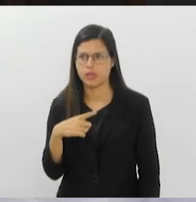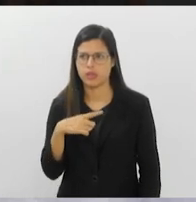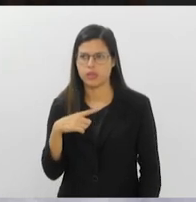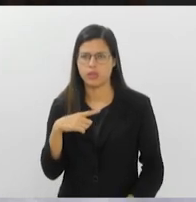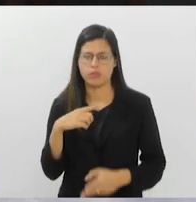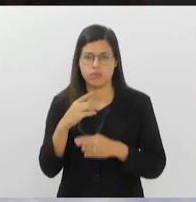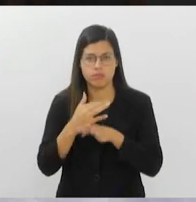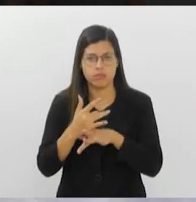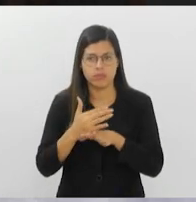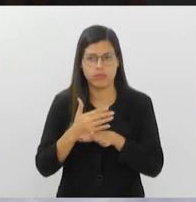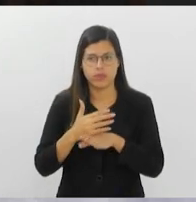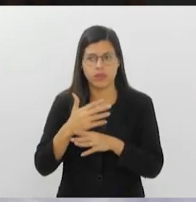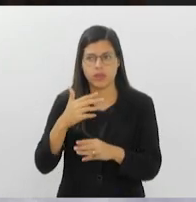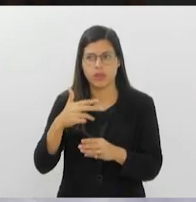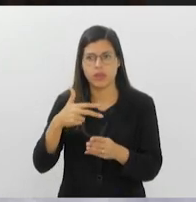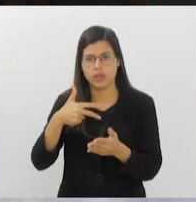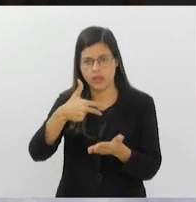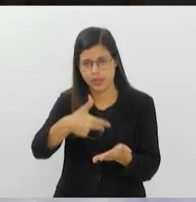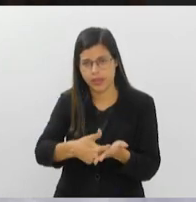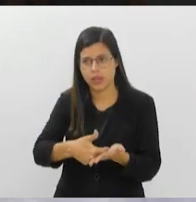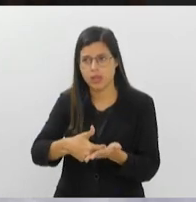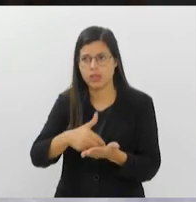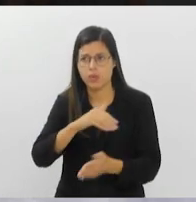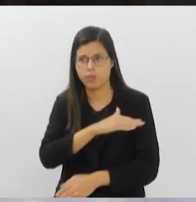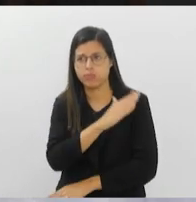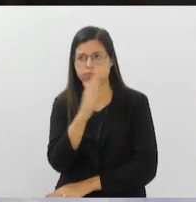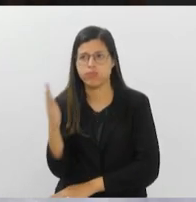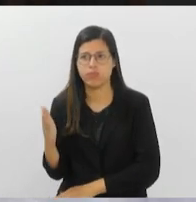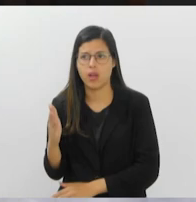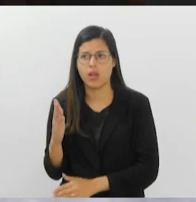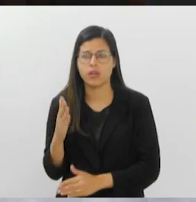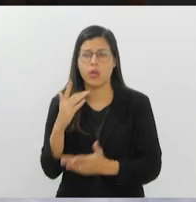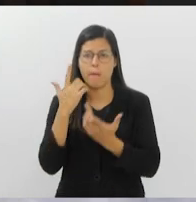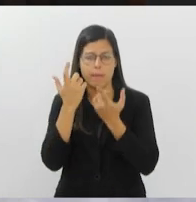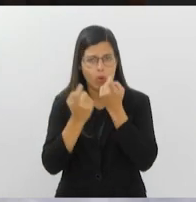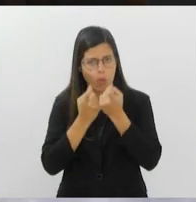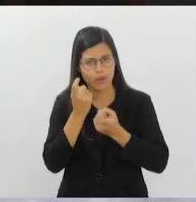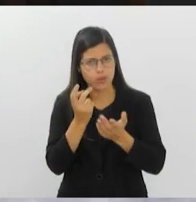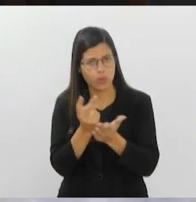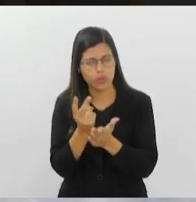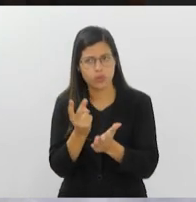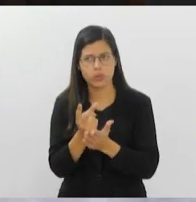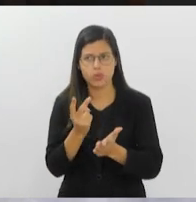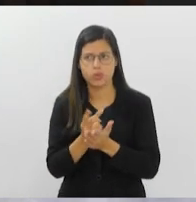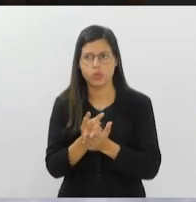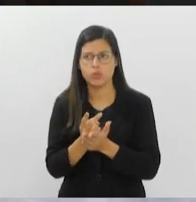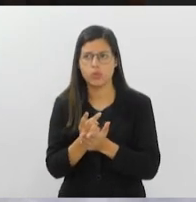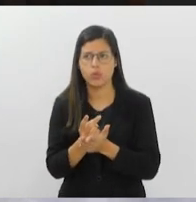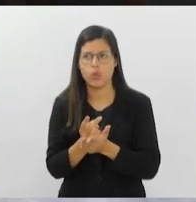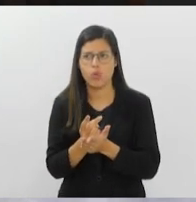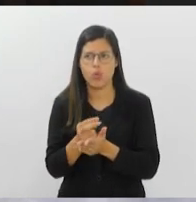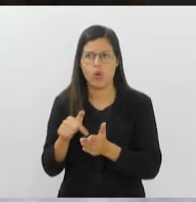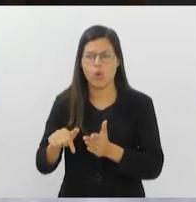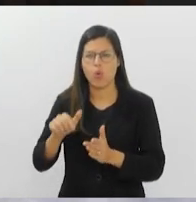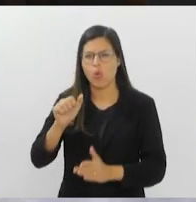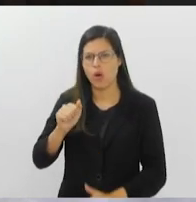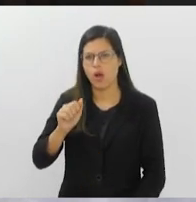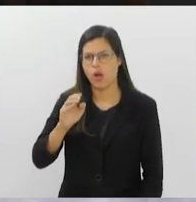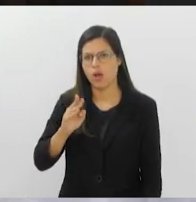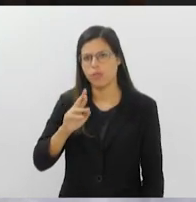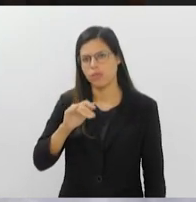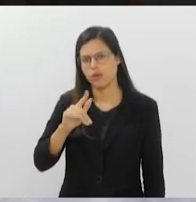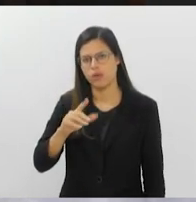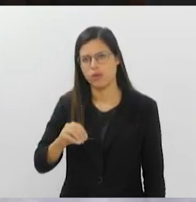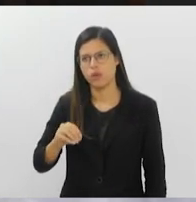permanência. A gente se viu e continua com grande preocupação, por exemplo, com aquele abrigão que o secretário municipal